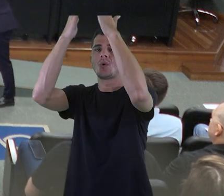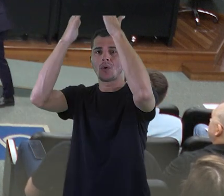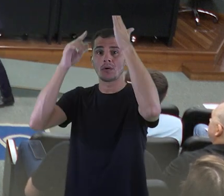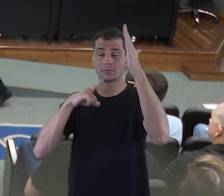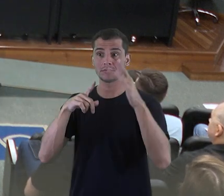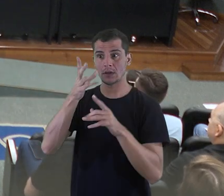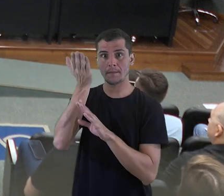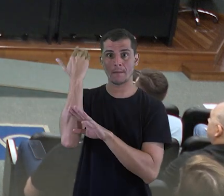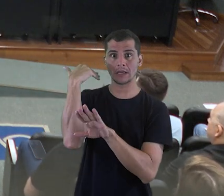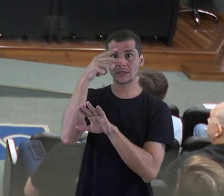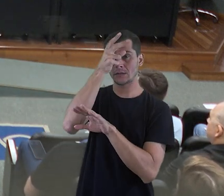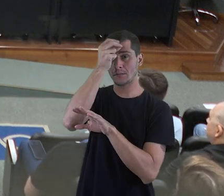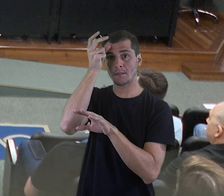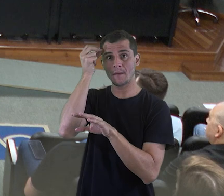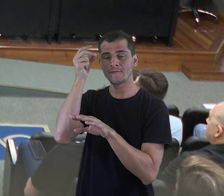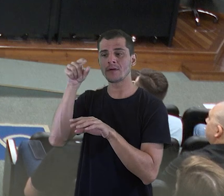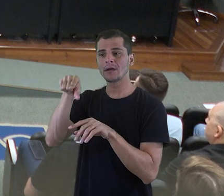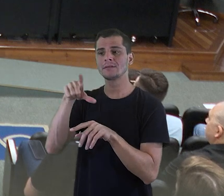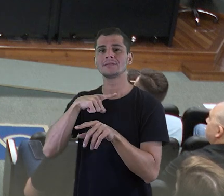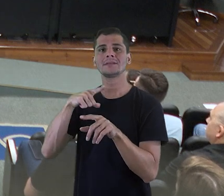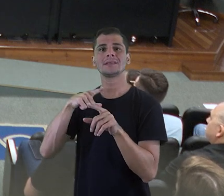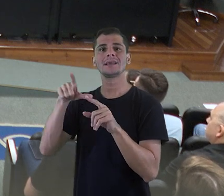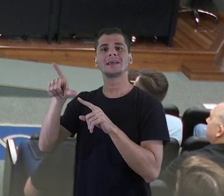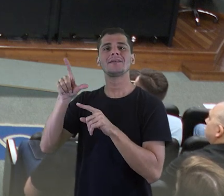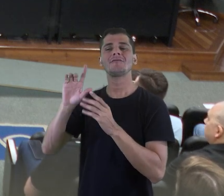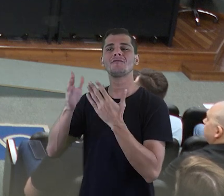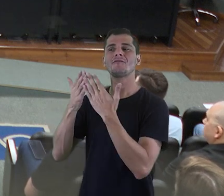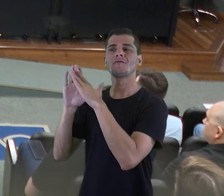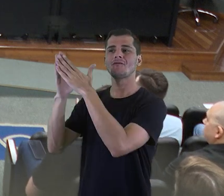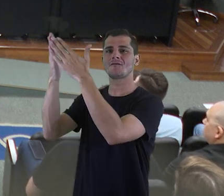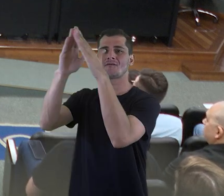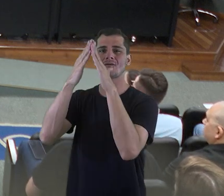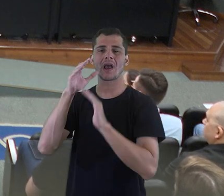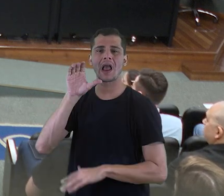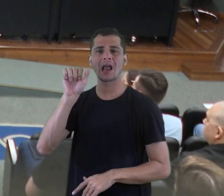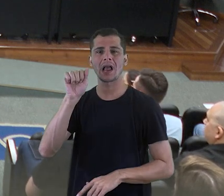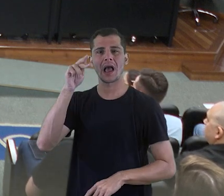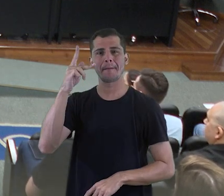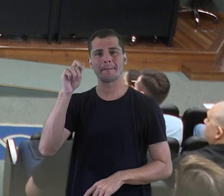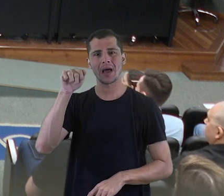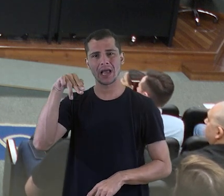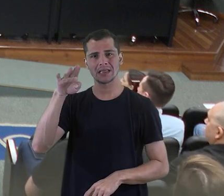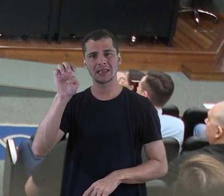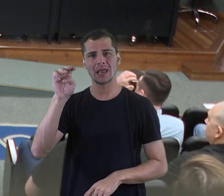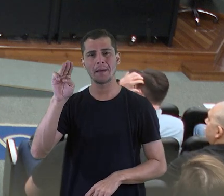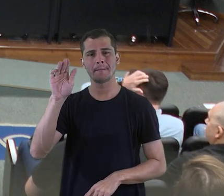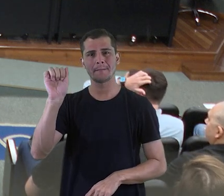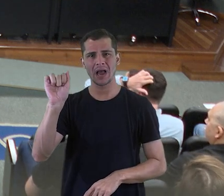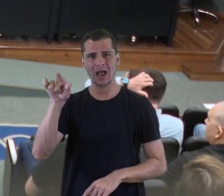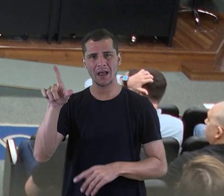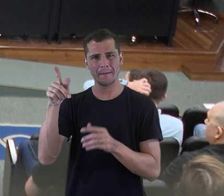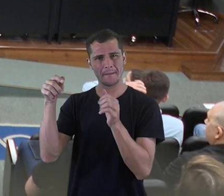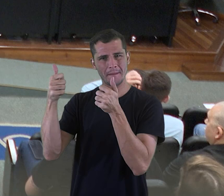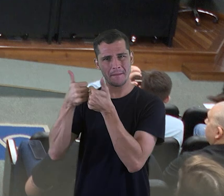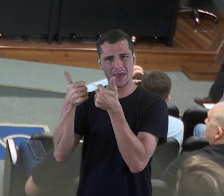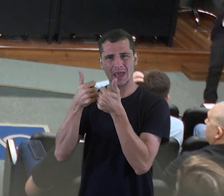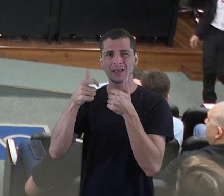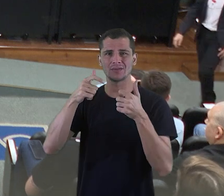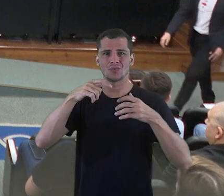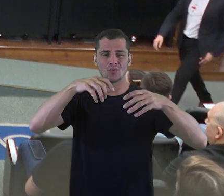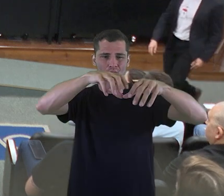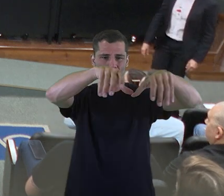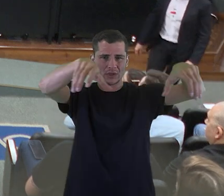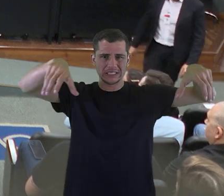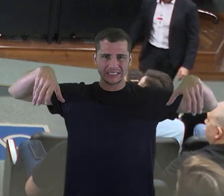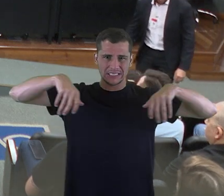do campo do Paraná ali. Ali é uma... eu falo do campo do Paraná porque eu sou atleticano. Eu falei que eu era atleticano para